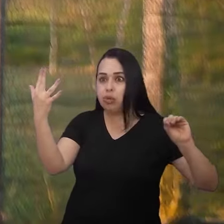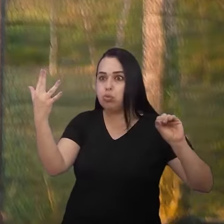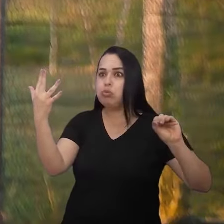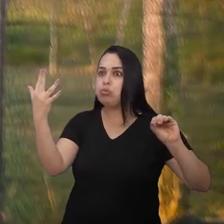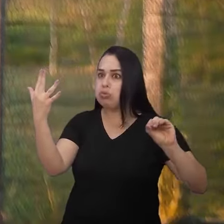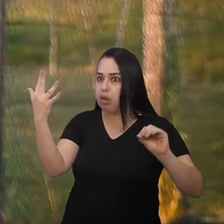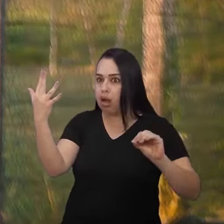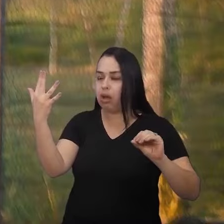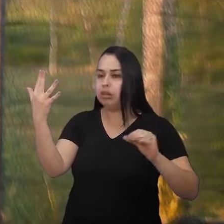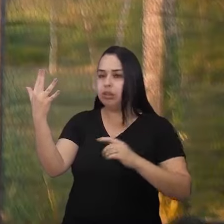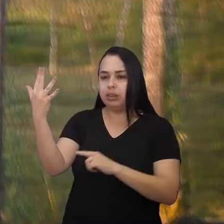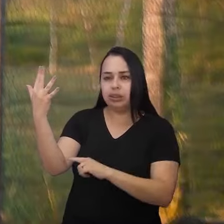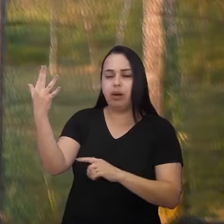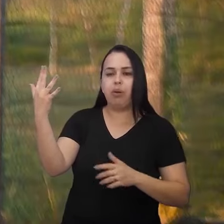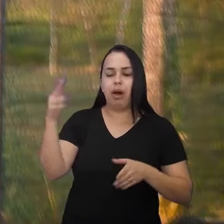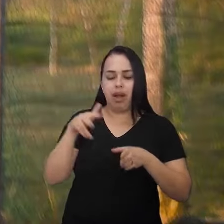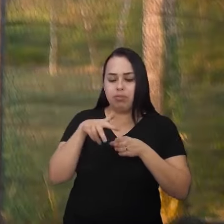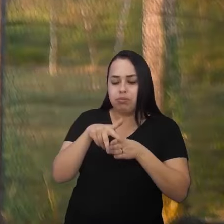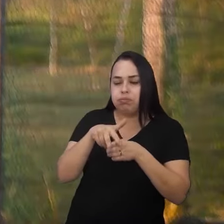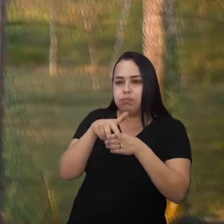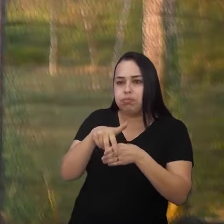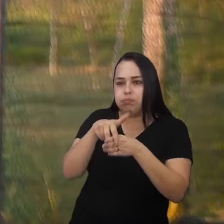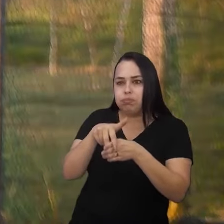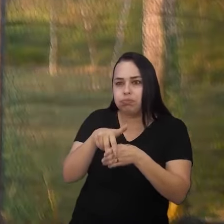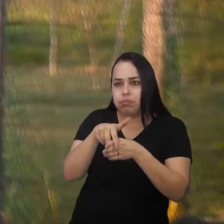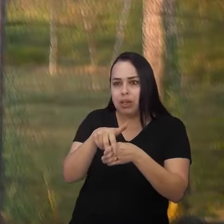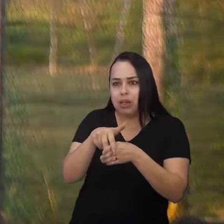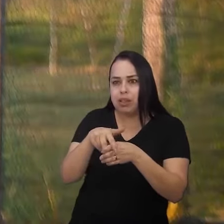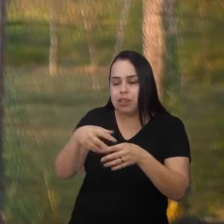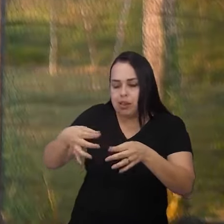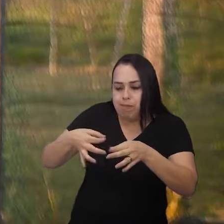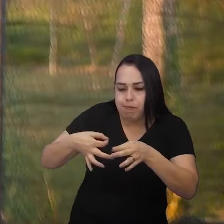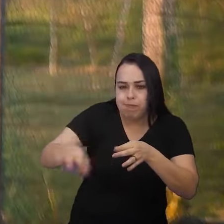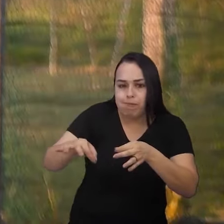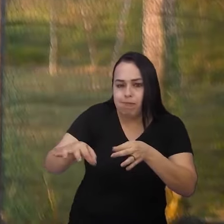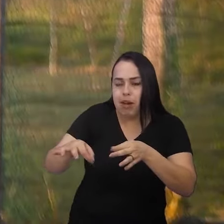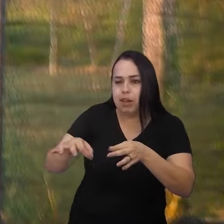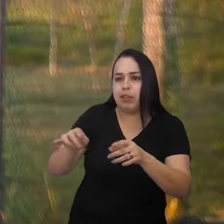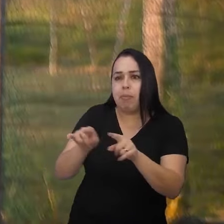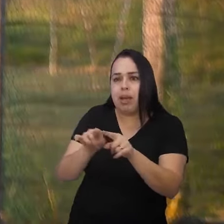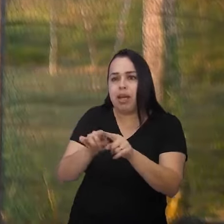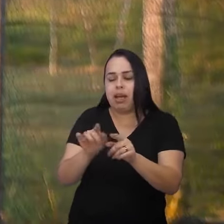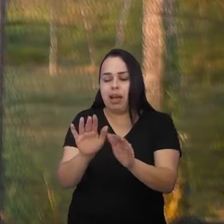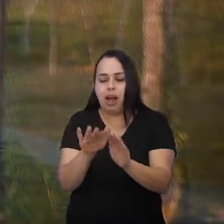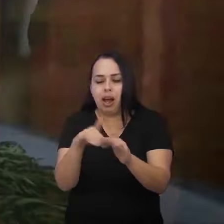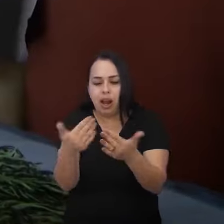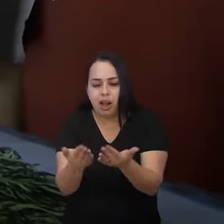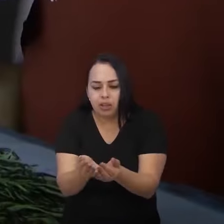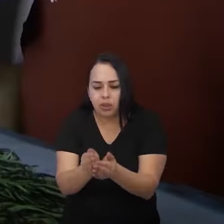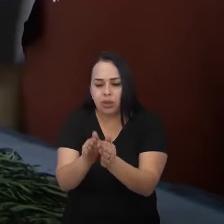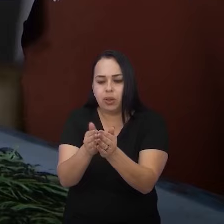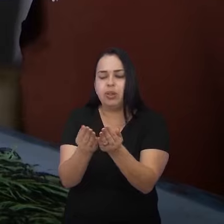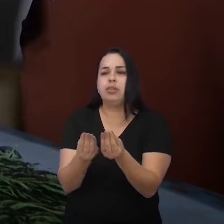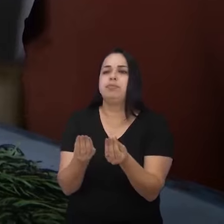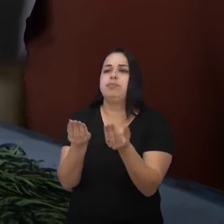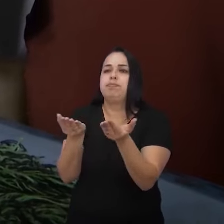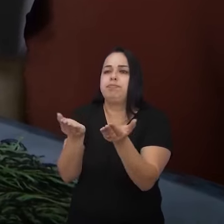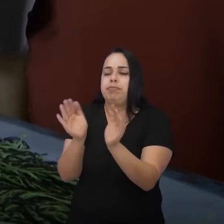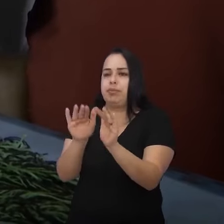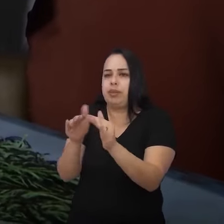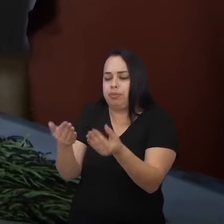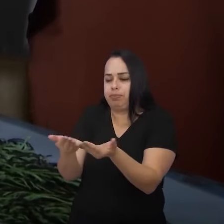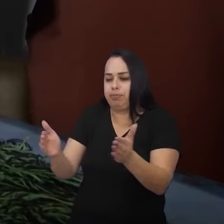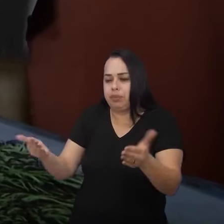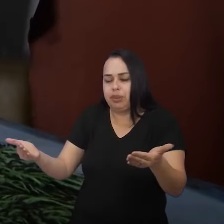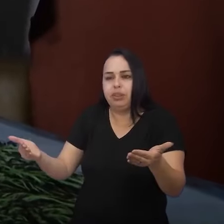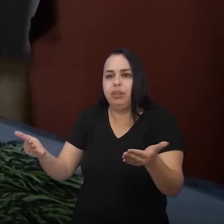que acontecia? Eles, à hora de acender a trempe, eles pegavam um oratório, abriam um oratório que